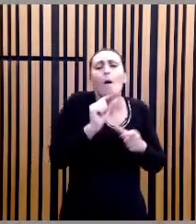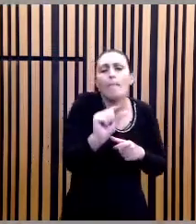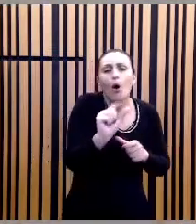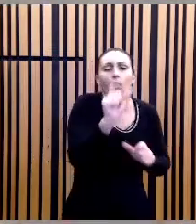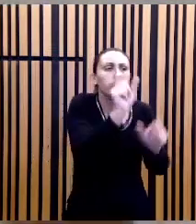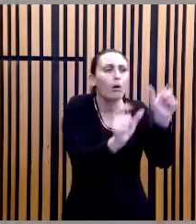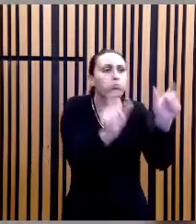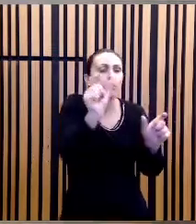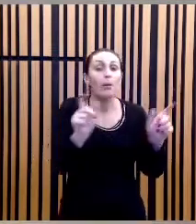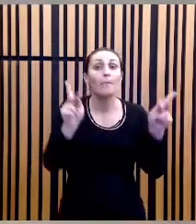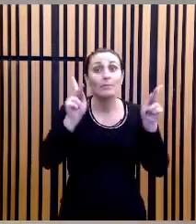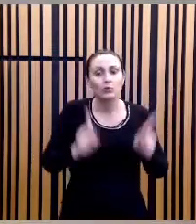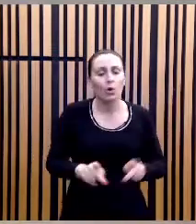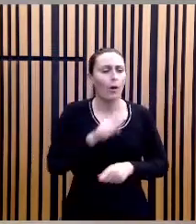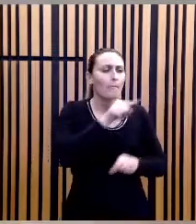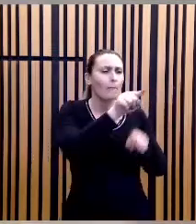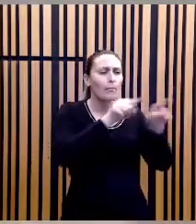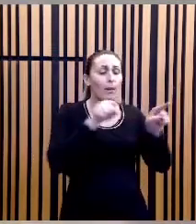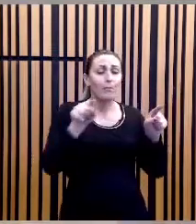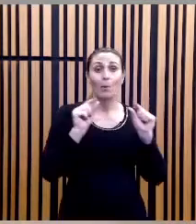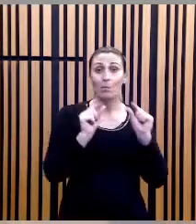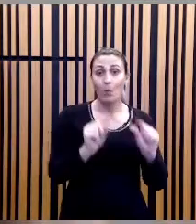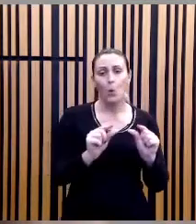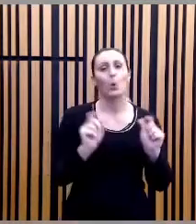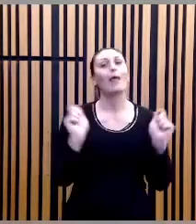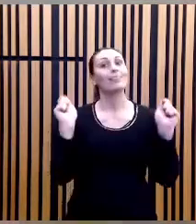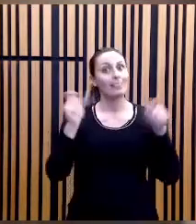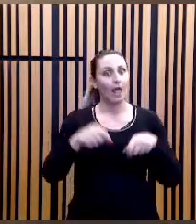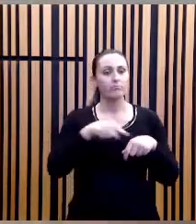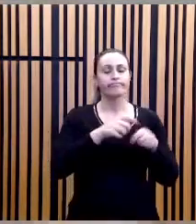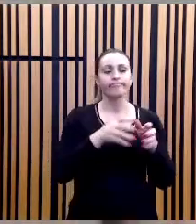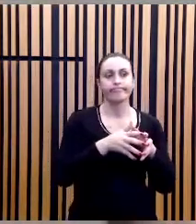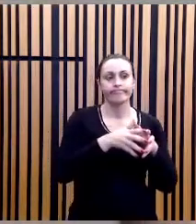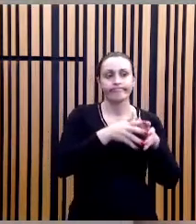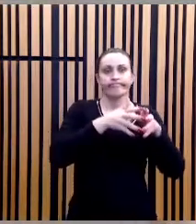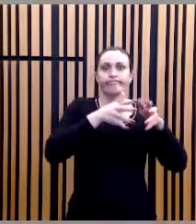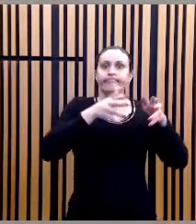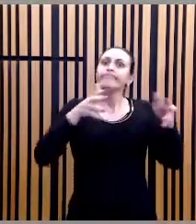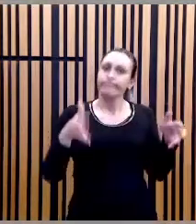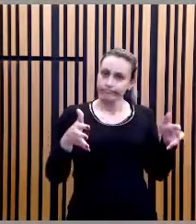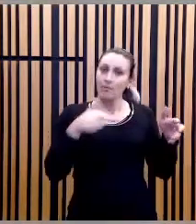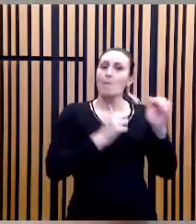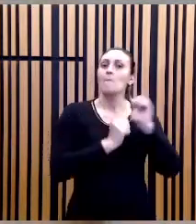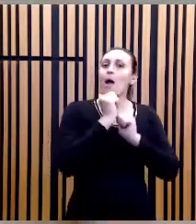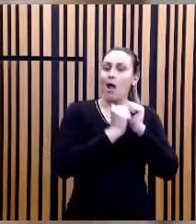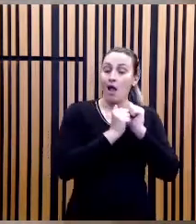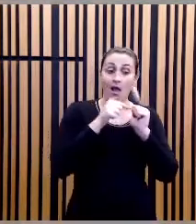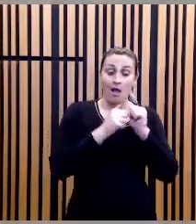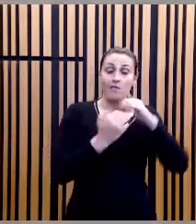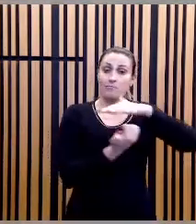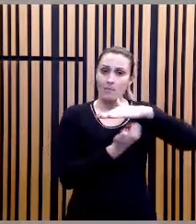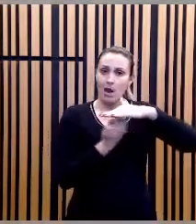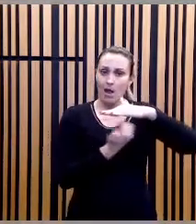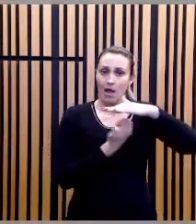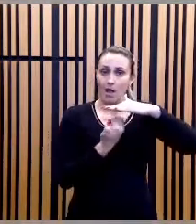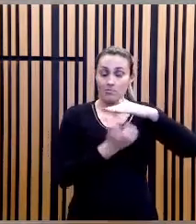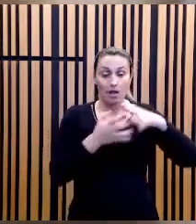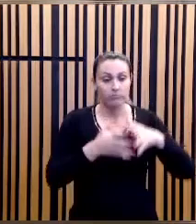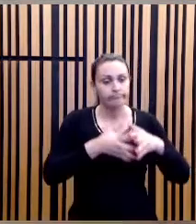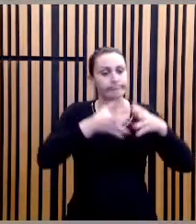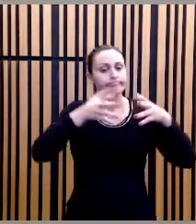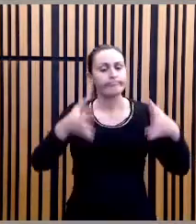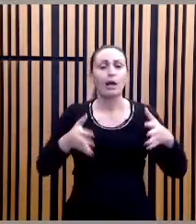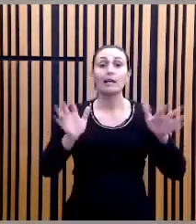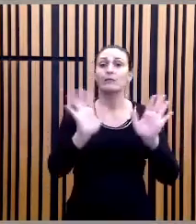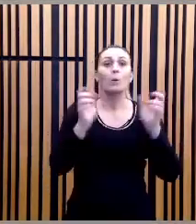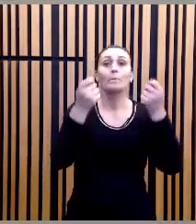pessoas, mas que essas poucas pessoas fazem um negócio crescer rápido, sem ter a necessidade de aumentar muito espaço